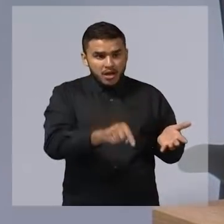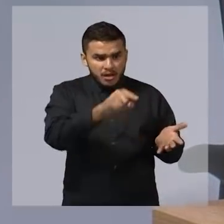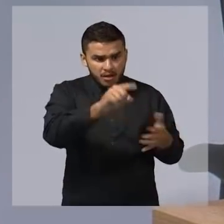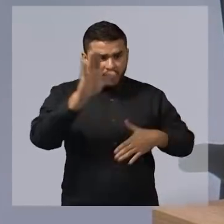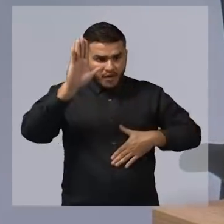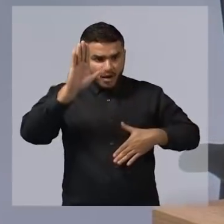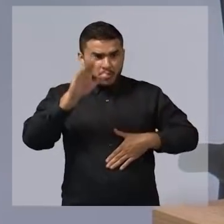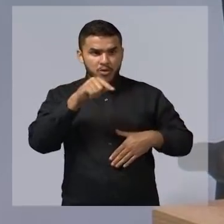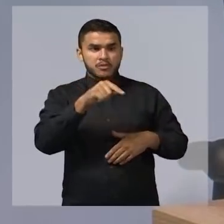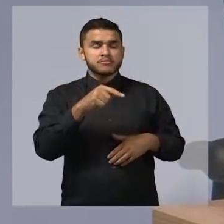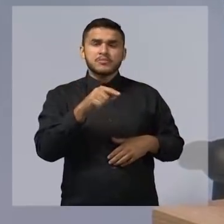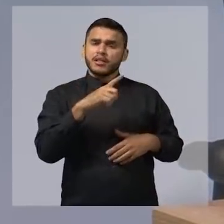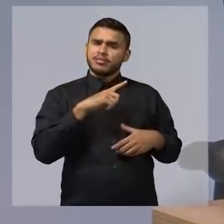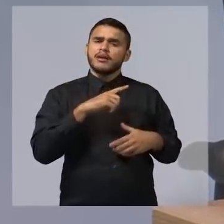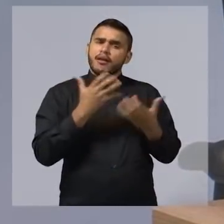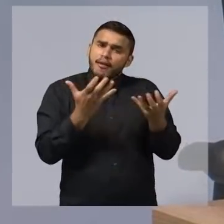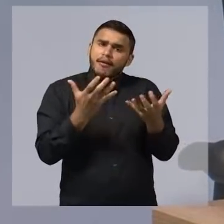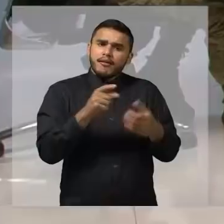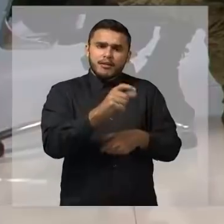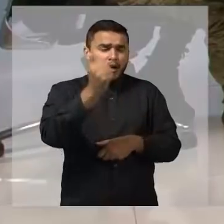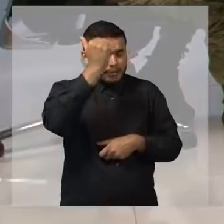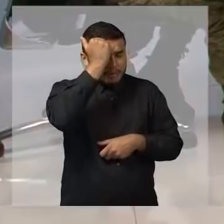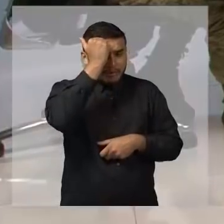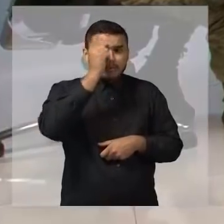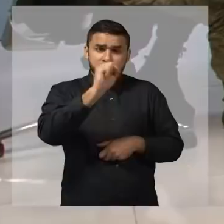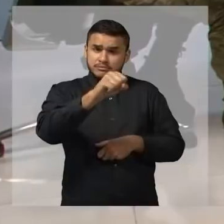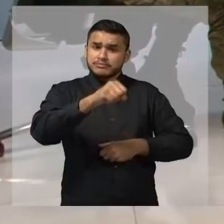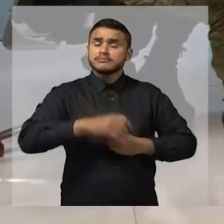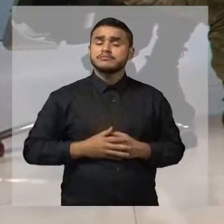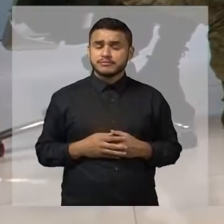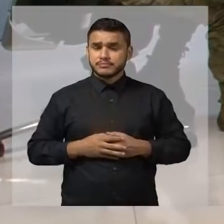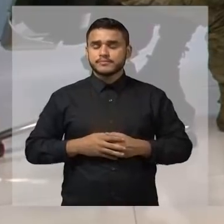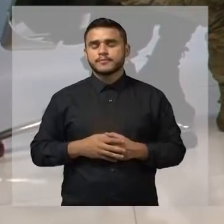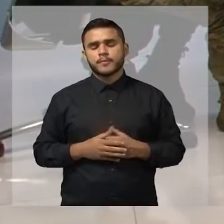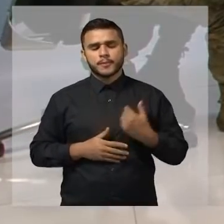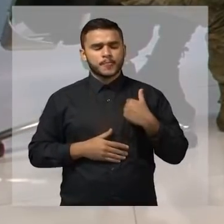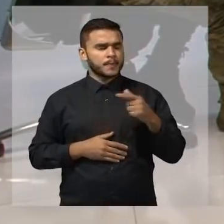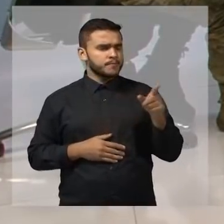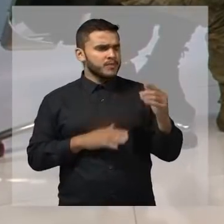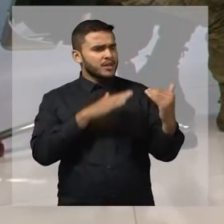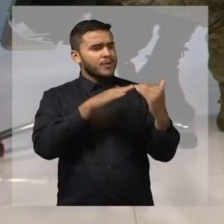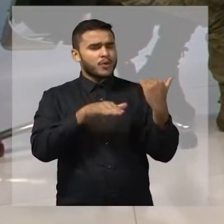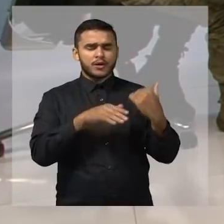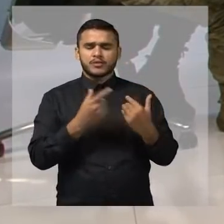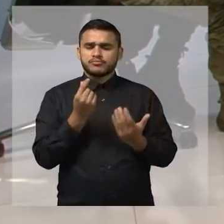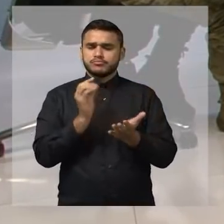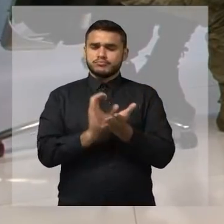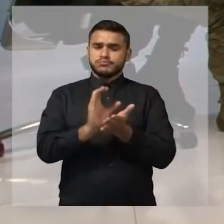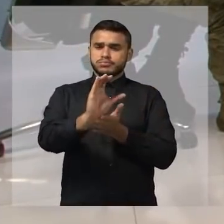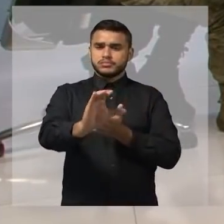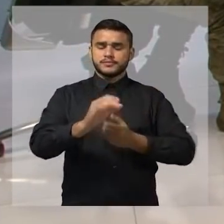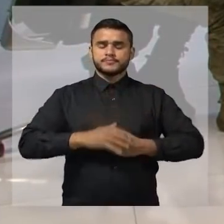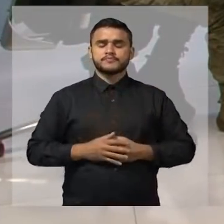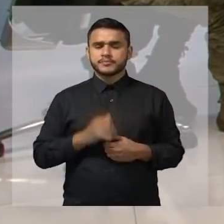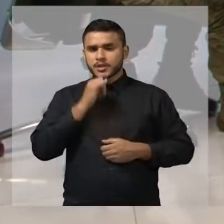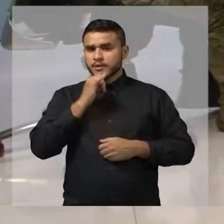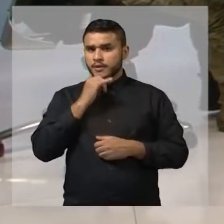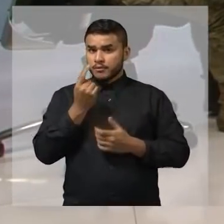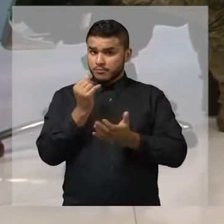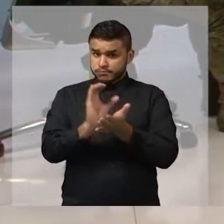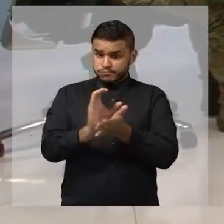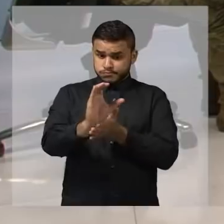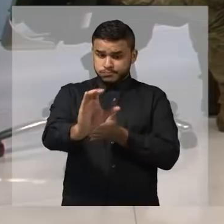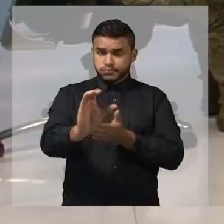condições. Uma coisa que eu discordo do senhor é justamente só a questão do investimento. o investimento para eu dar uma profissão para o preso é